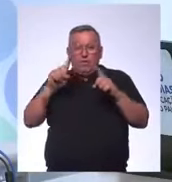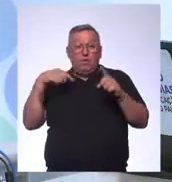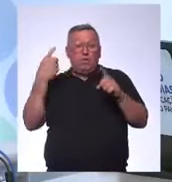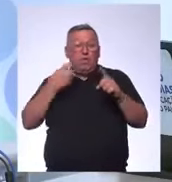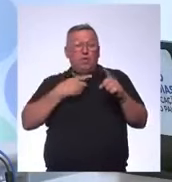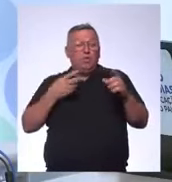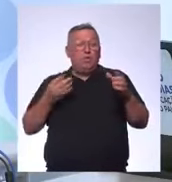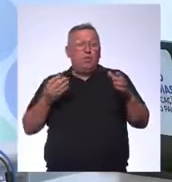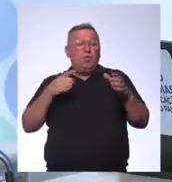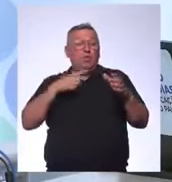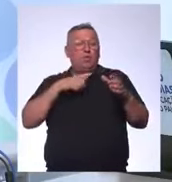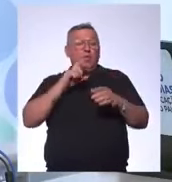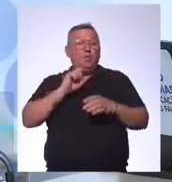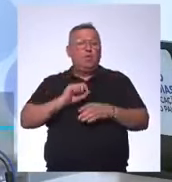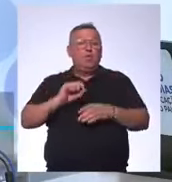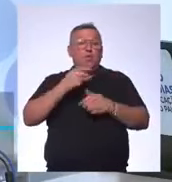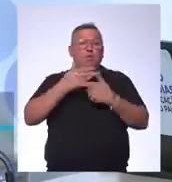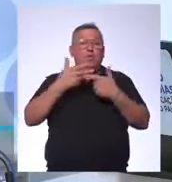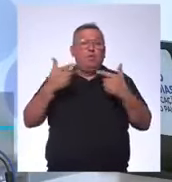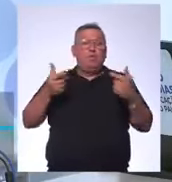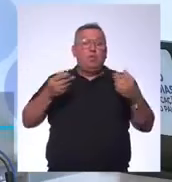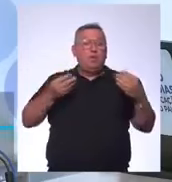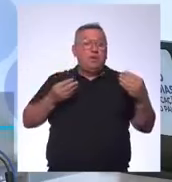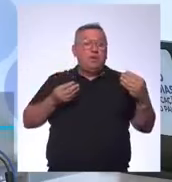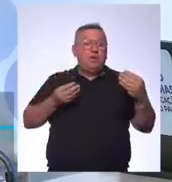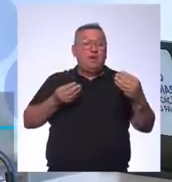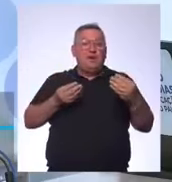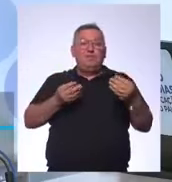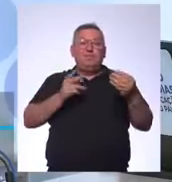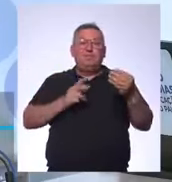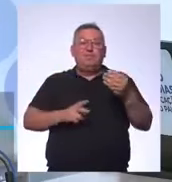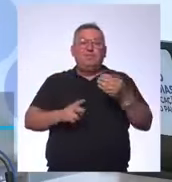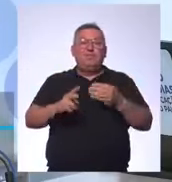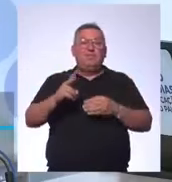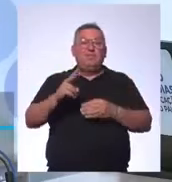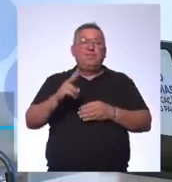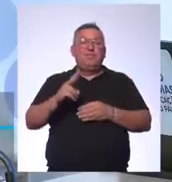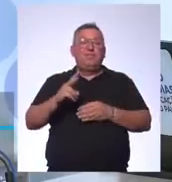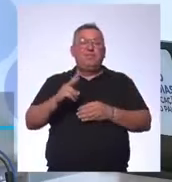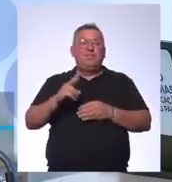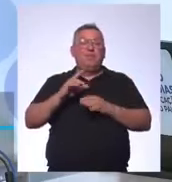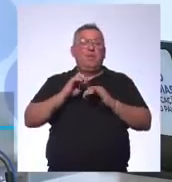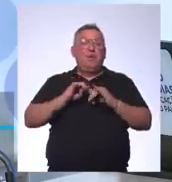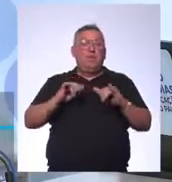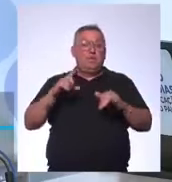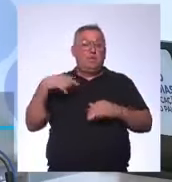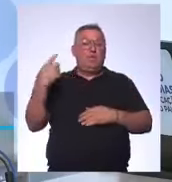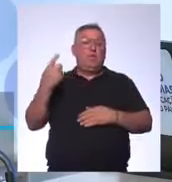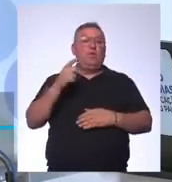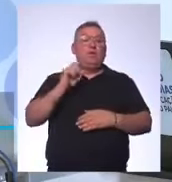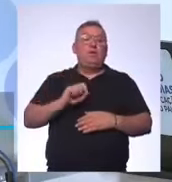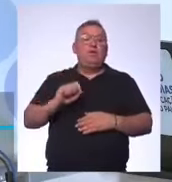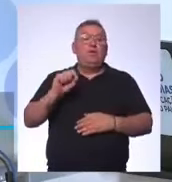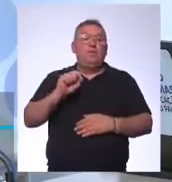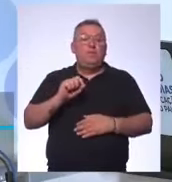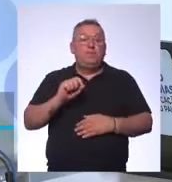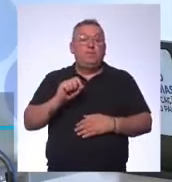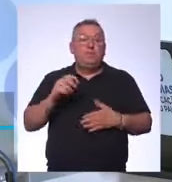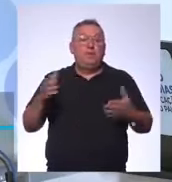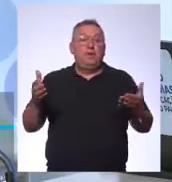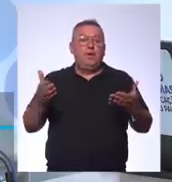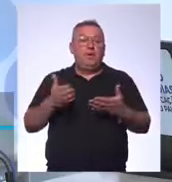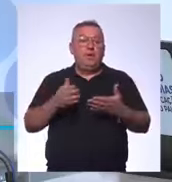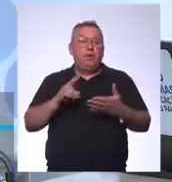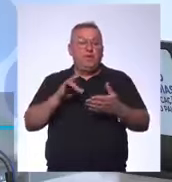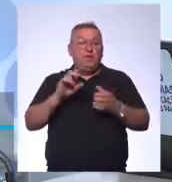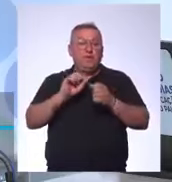temos aí algo para dar né, continuar dando aí um alerta para nós, que foi o que? Agora vamos colocar